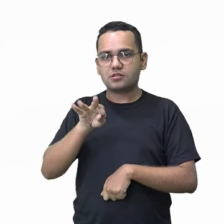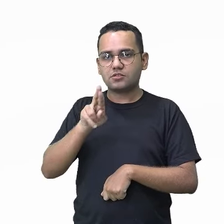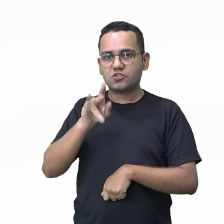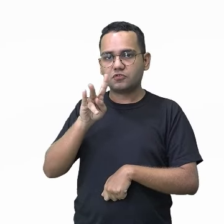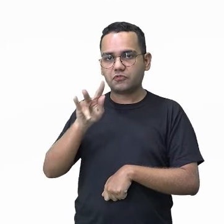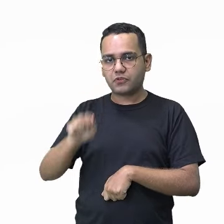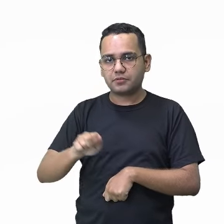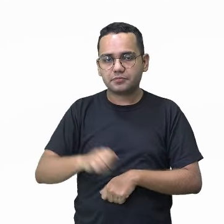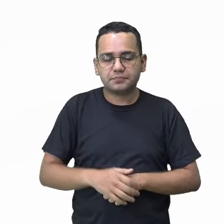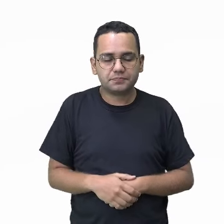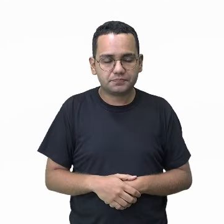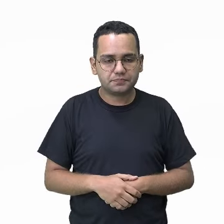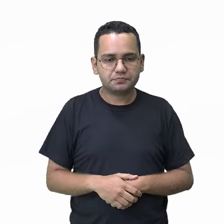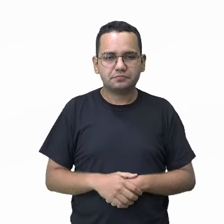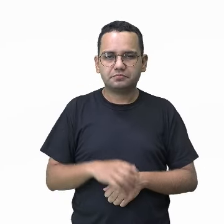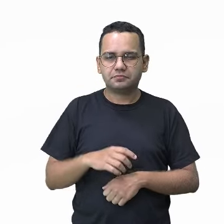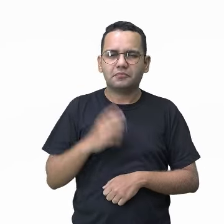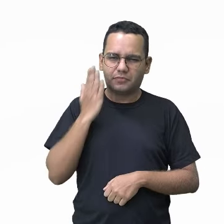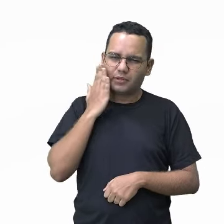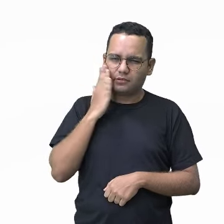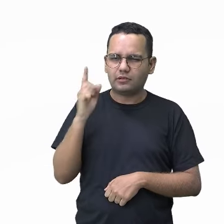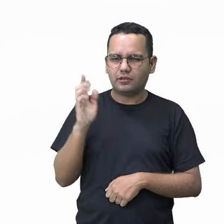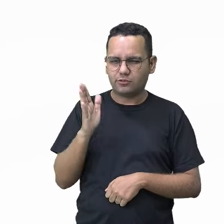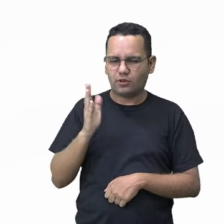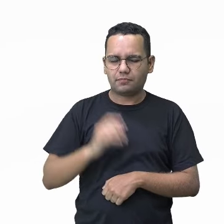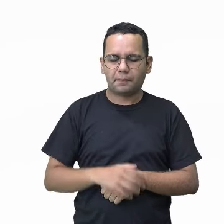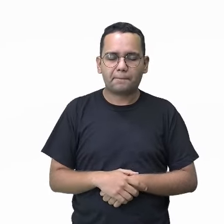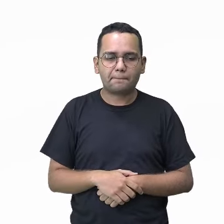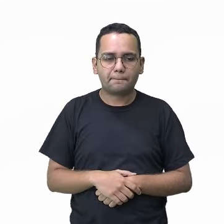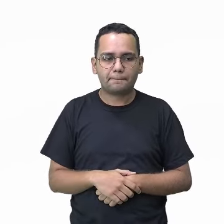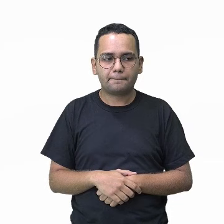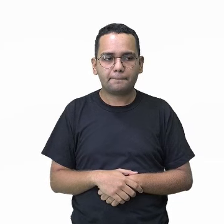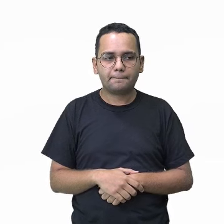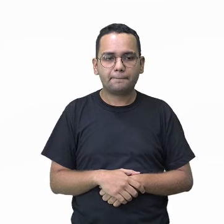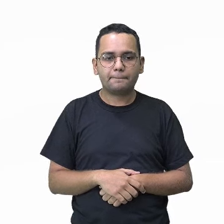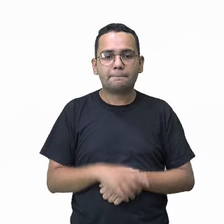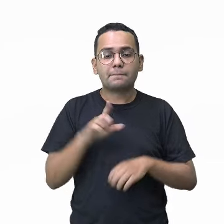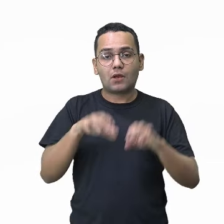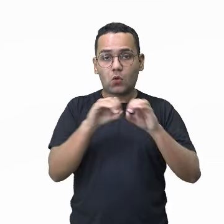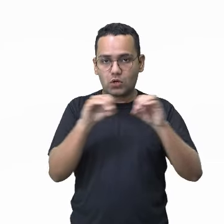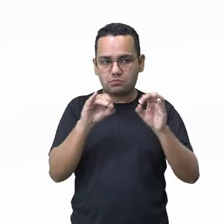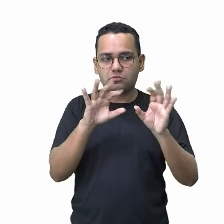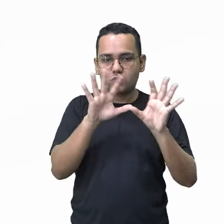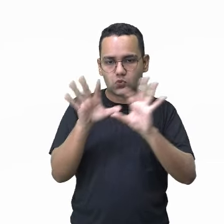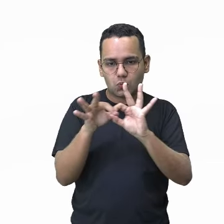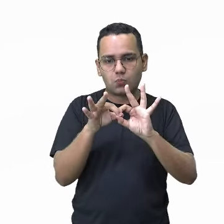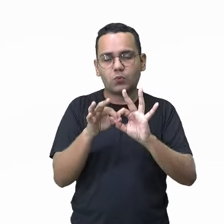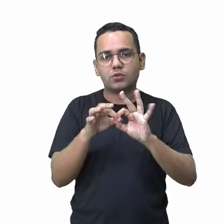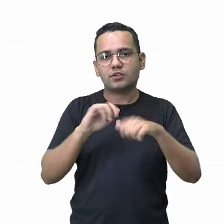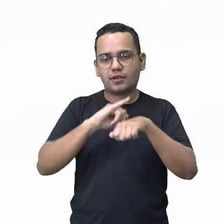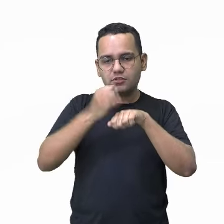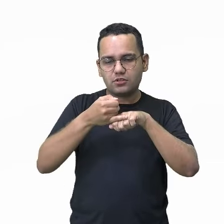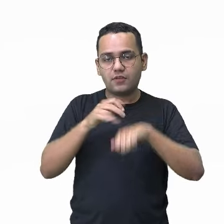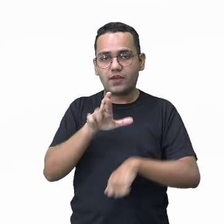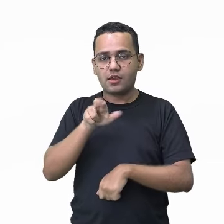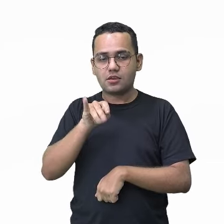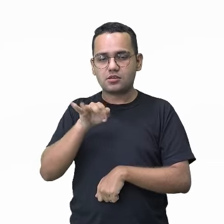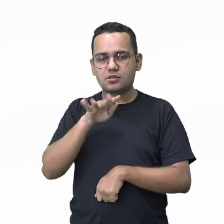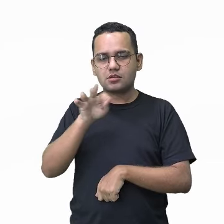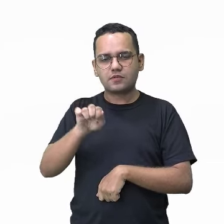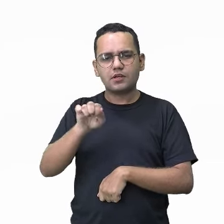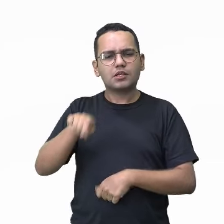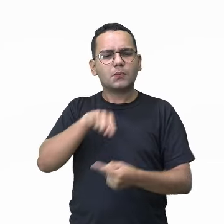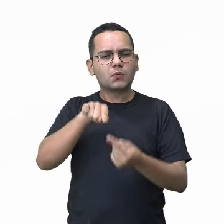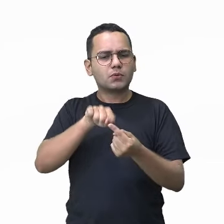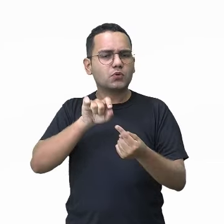restritiva a gente já vai entender o que é isso Mas vejamos o conceito as orações subordinadas adjetivas restritivas t o